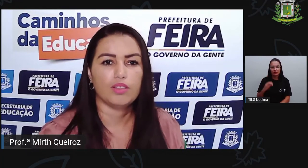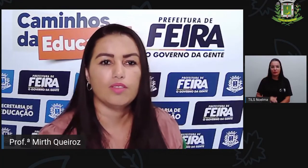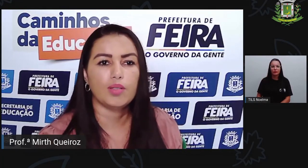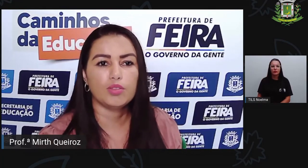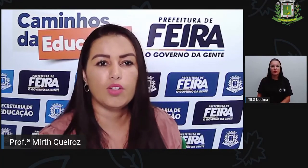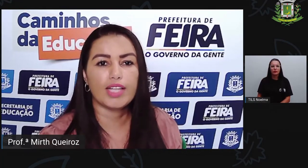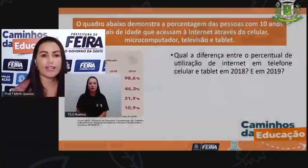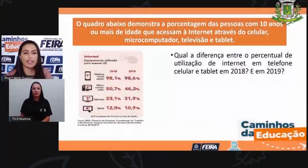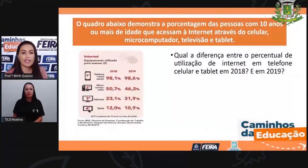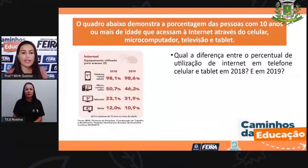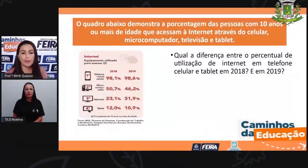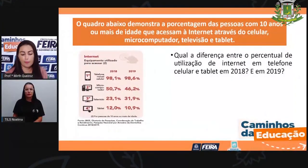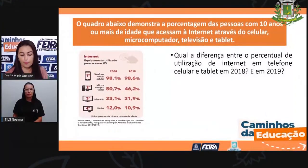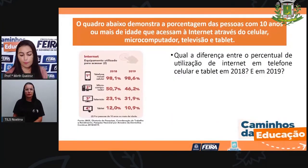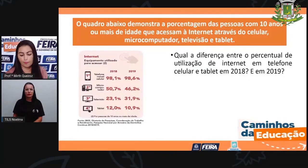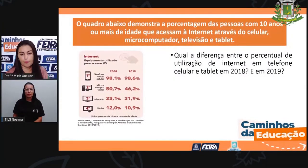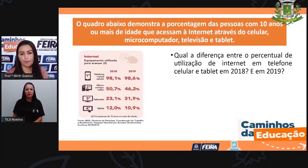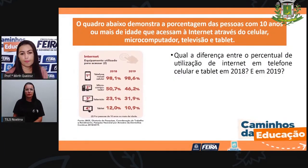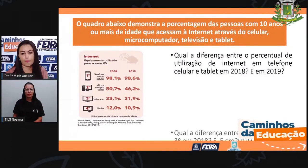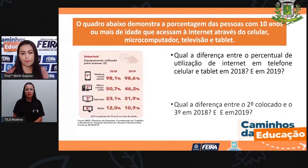Vamos voltar aqui.